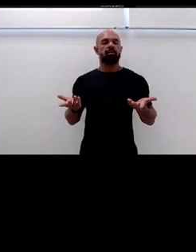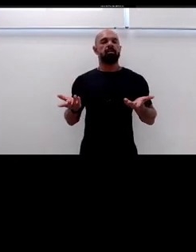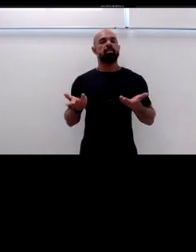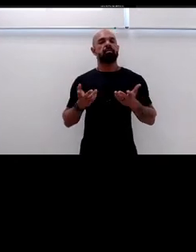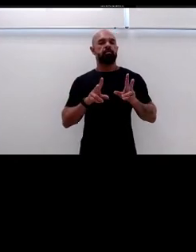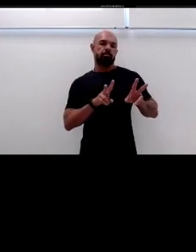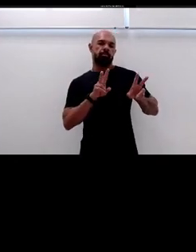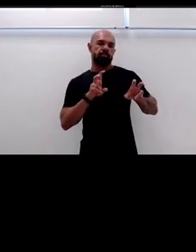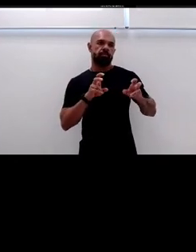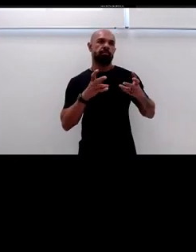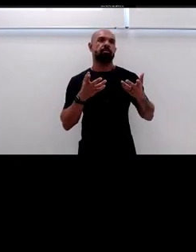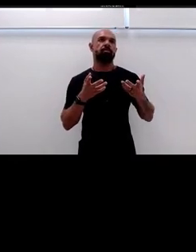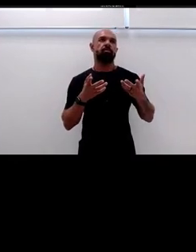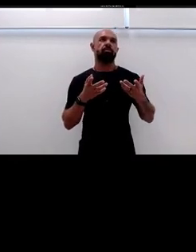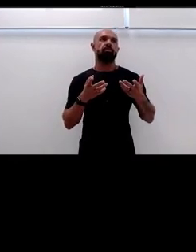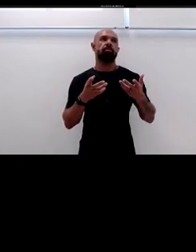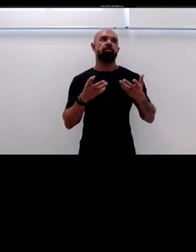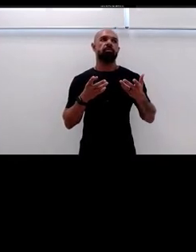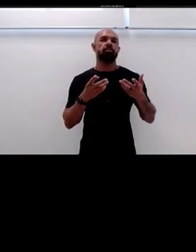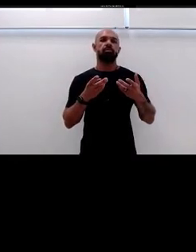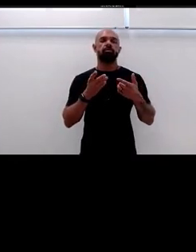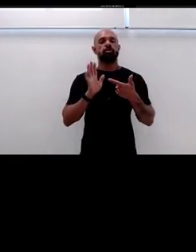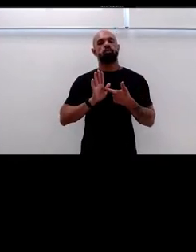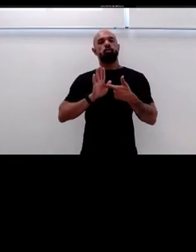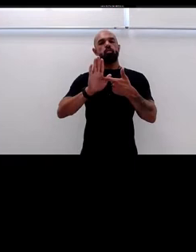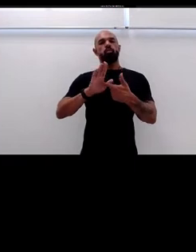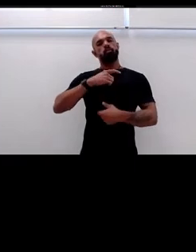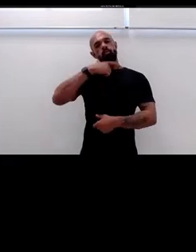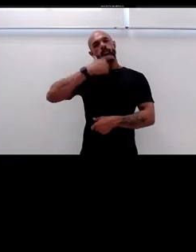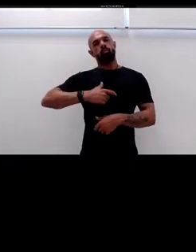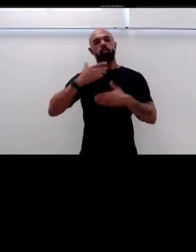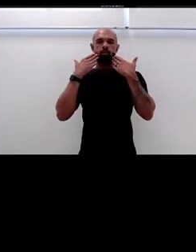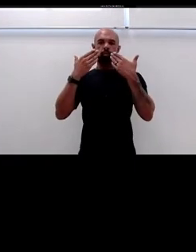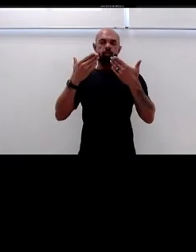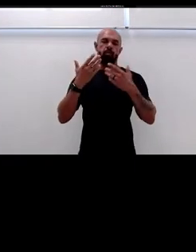do se expor como artista, né?